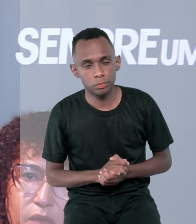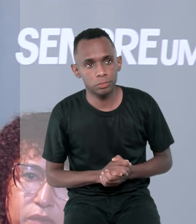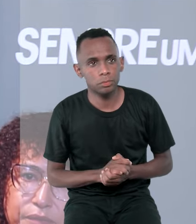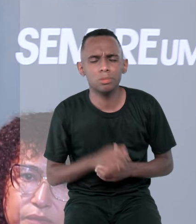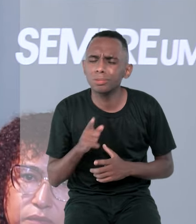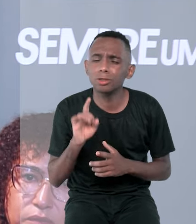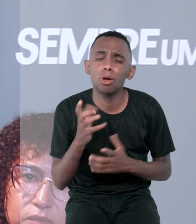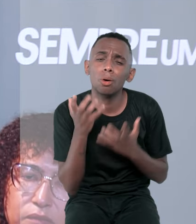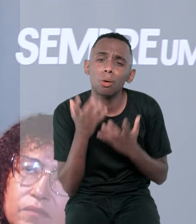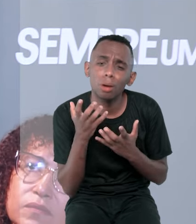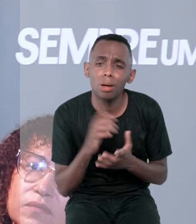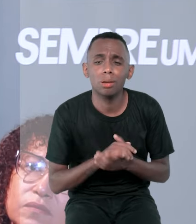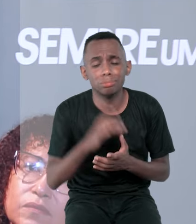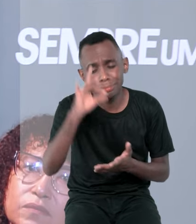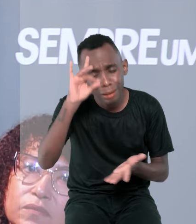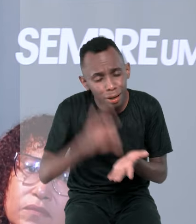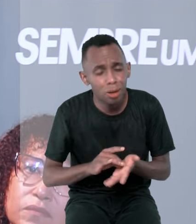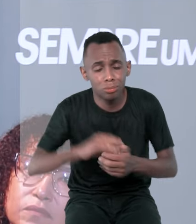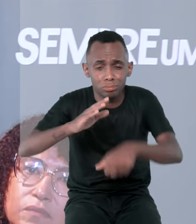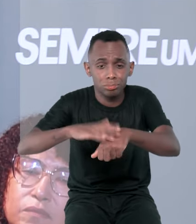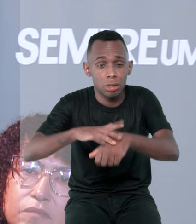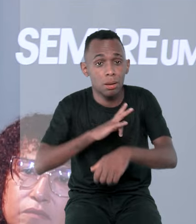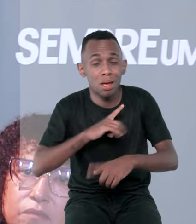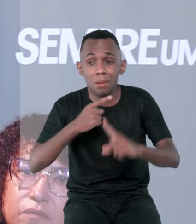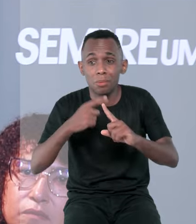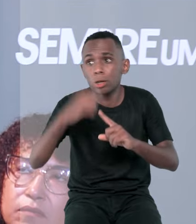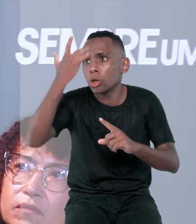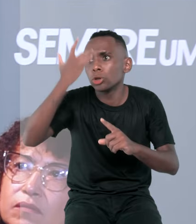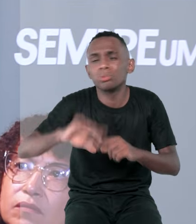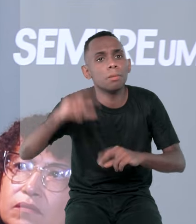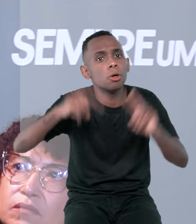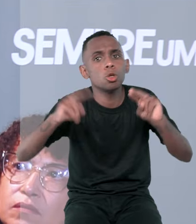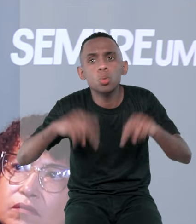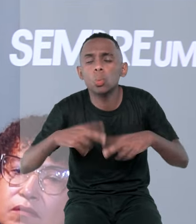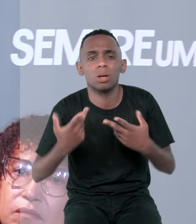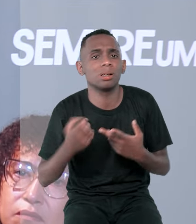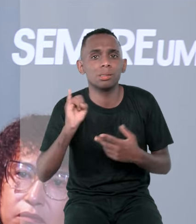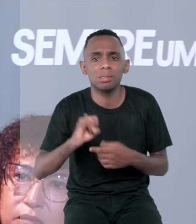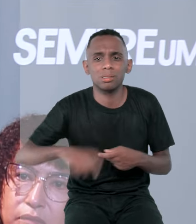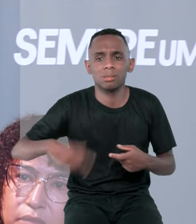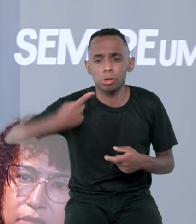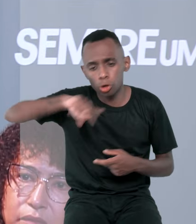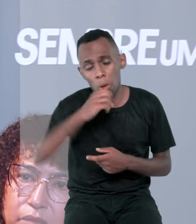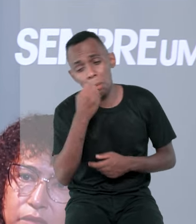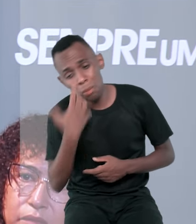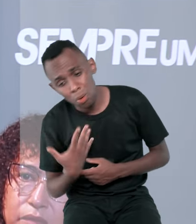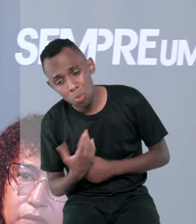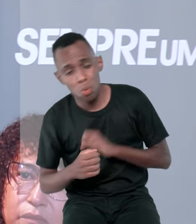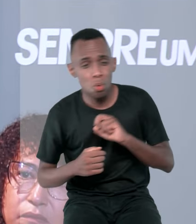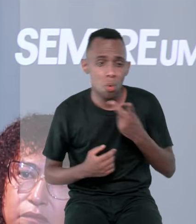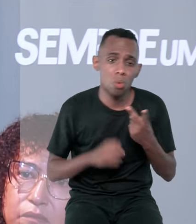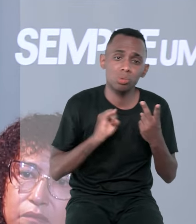Você só queria ser honesto consigo, porque nunca sabemos se somos suficientemente bons ou